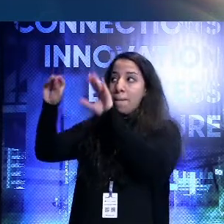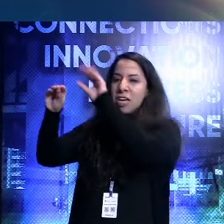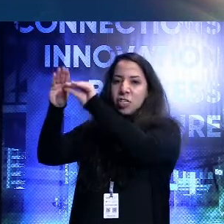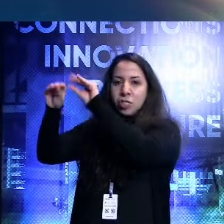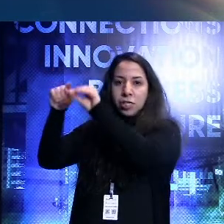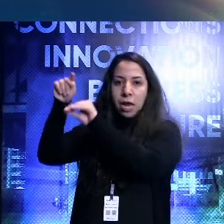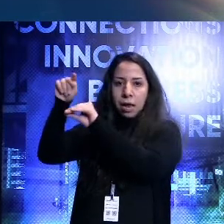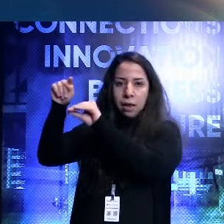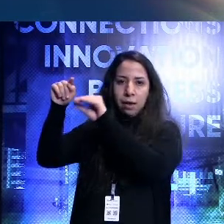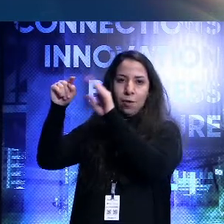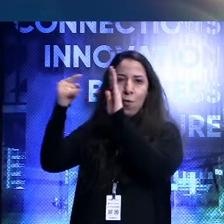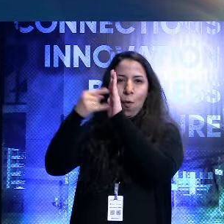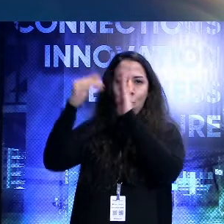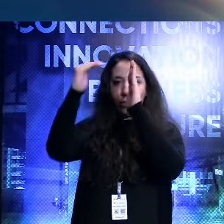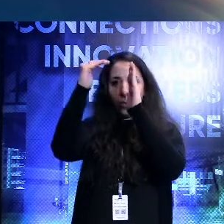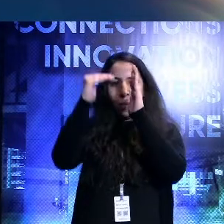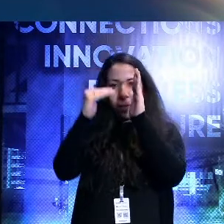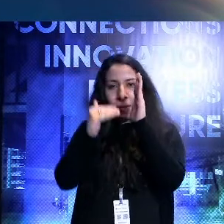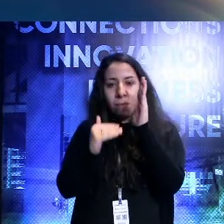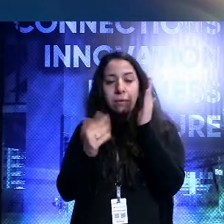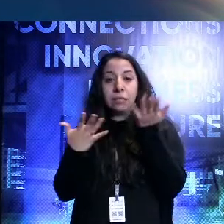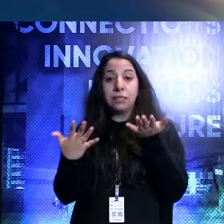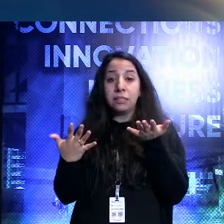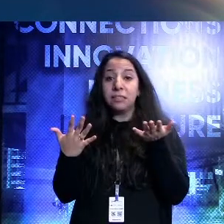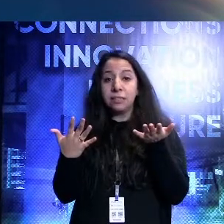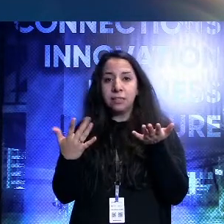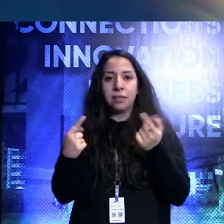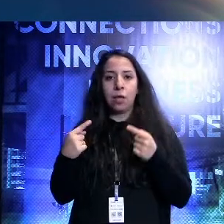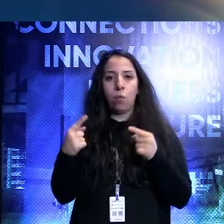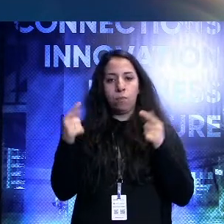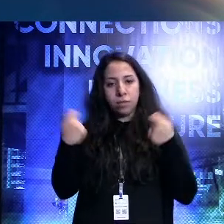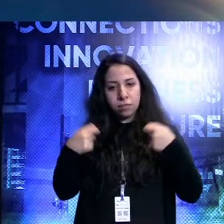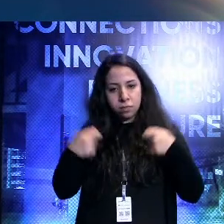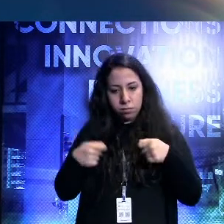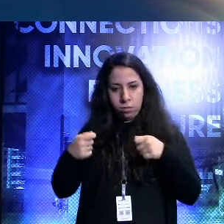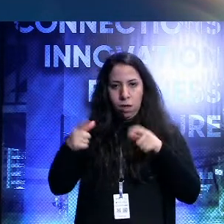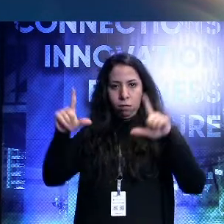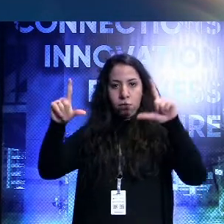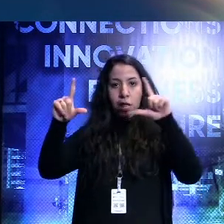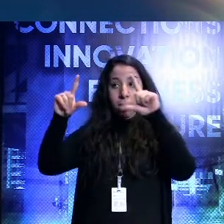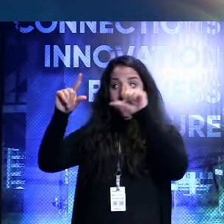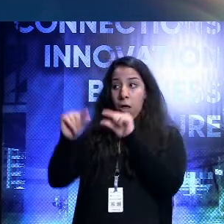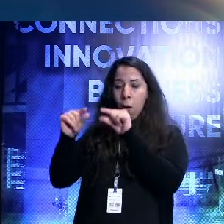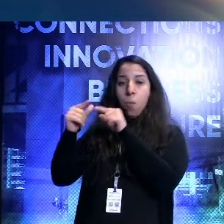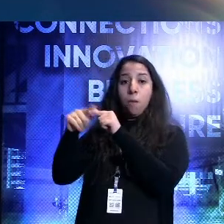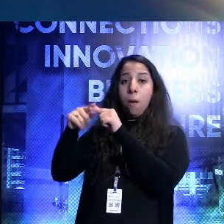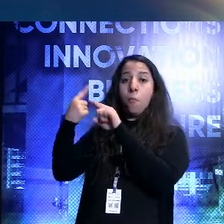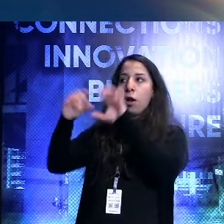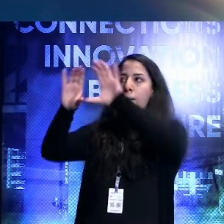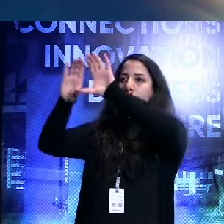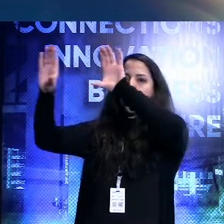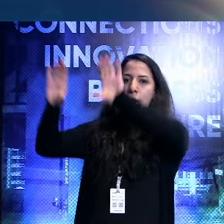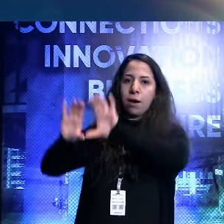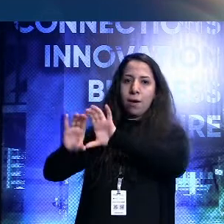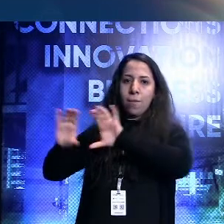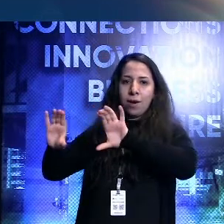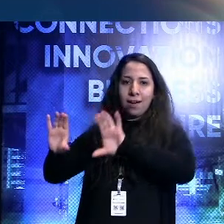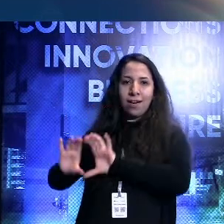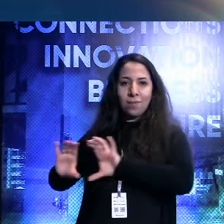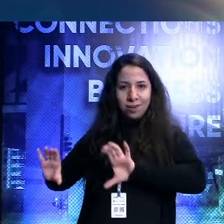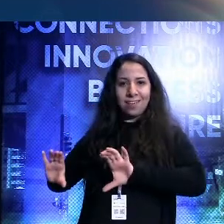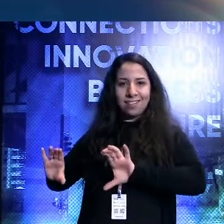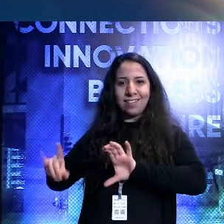de interfaces, eu minimizo esse tipo de problema. Porque quando eu coloco um novo cartão de crédito seguindo esse